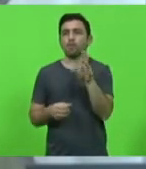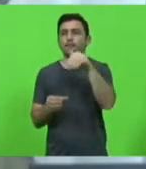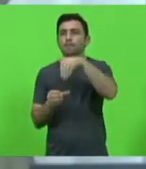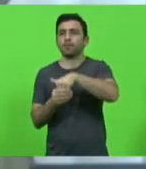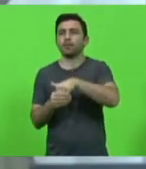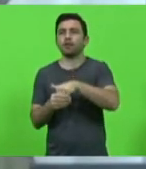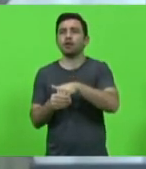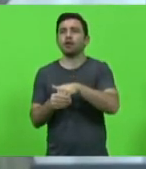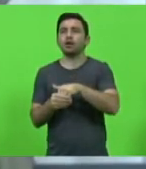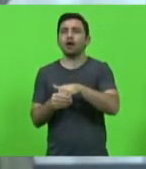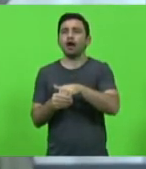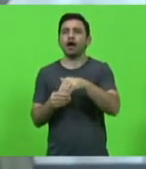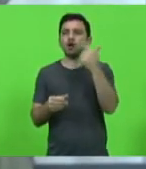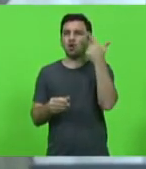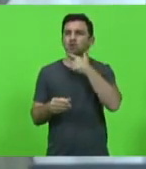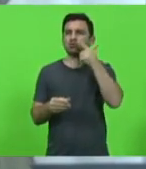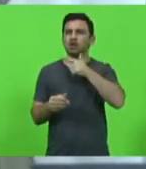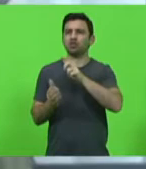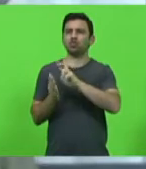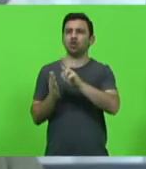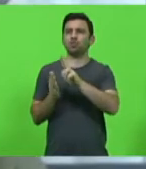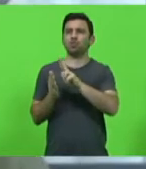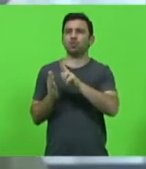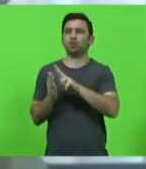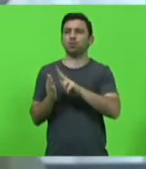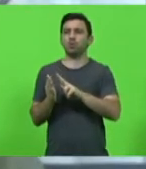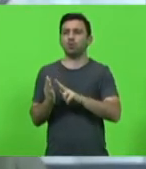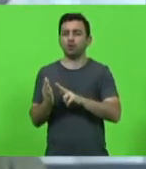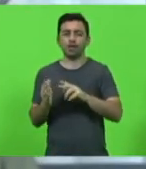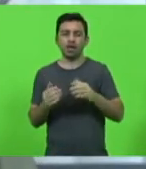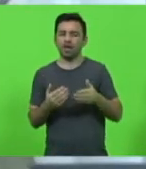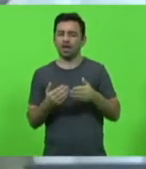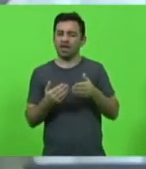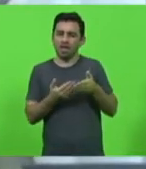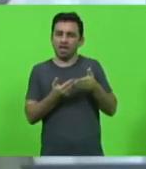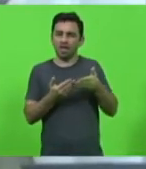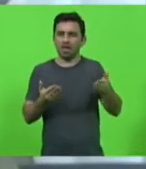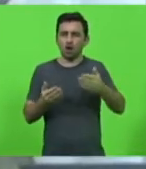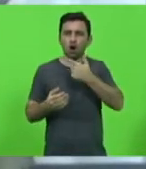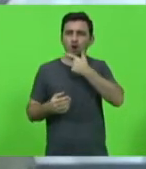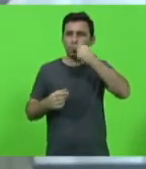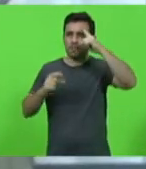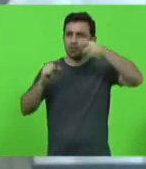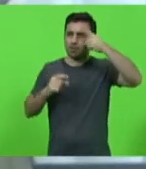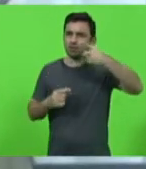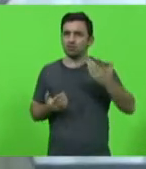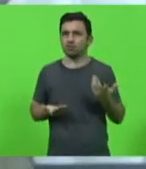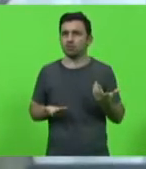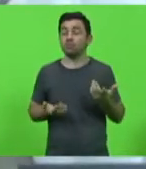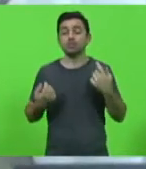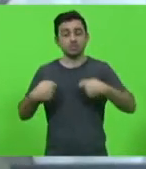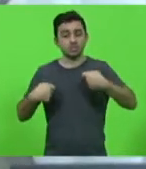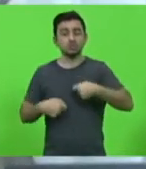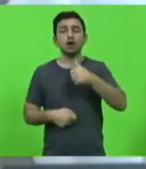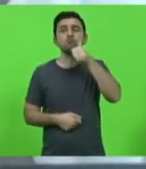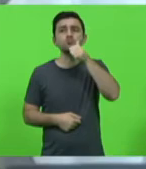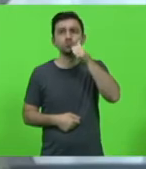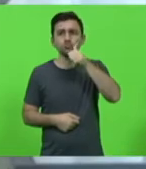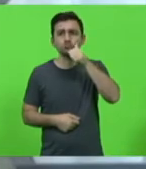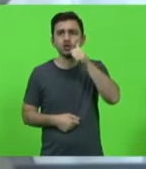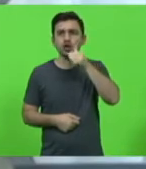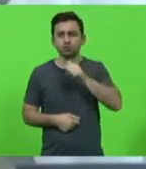a gente tenha uma nominata a serviço dos homens. Nós precisamos que as mulheres se coloquem